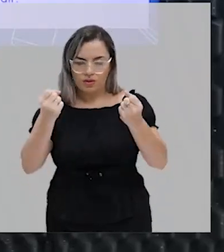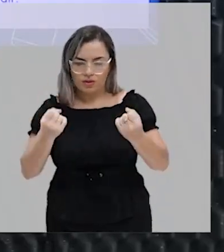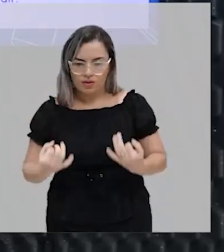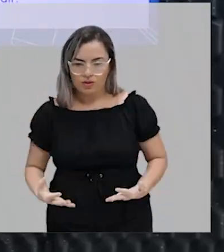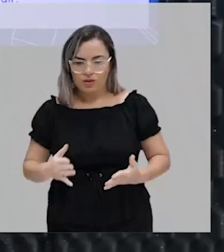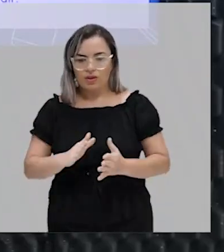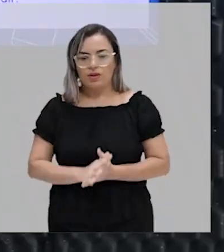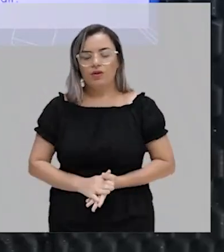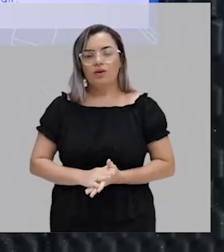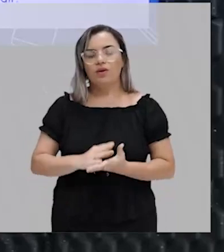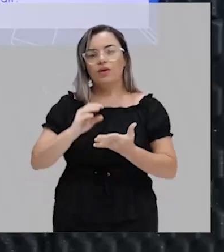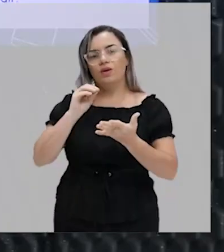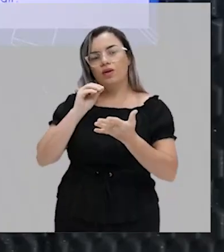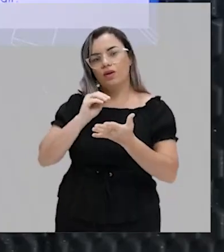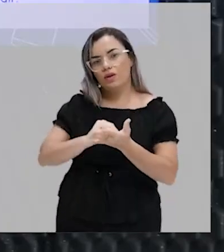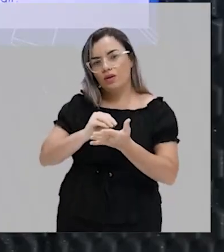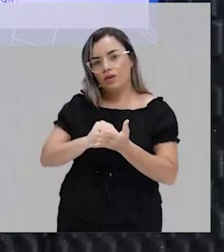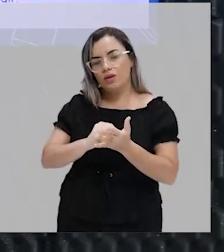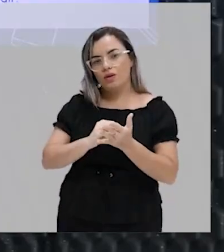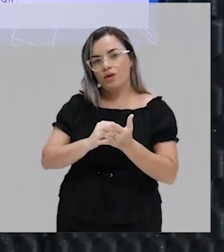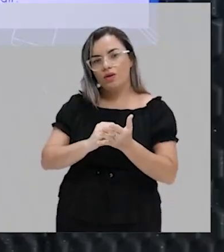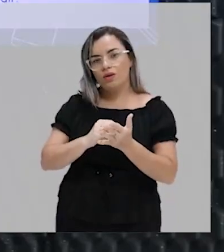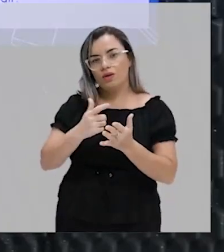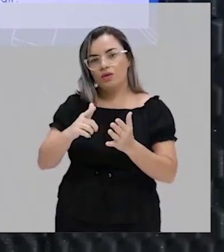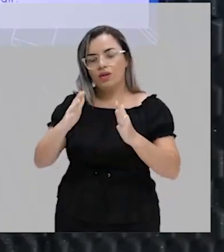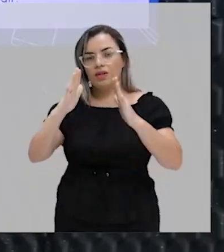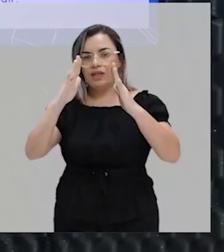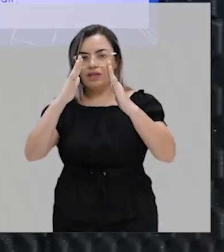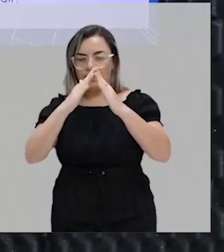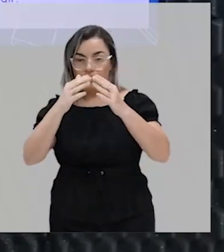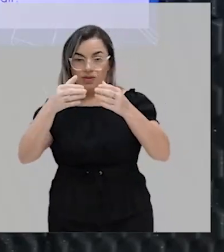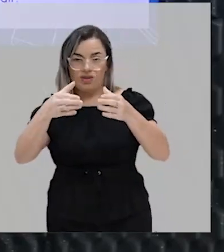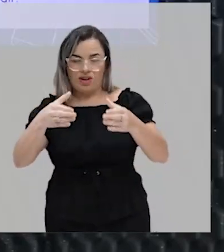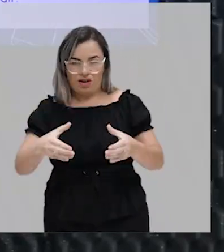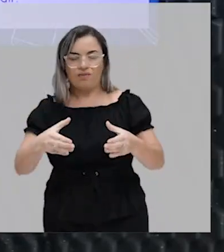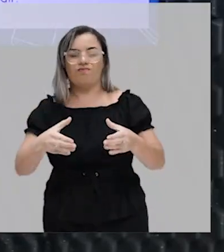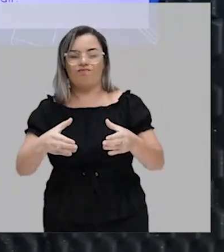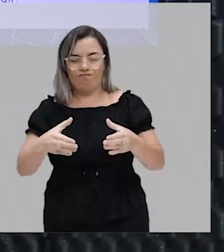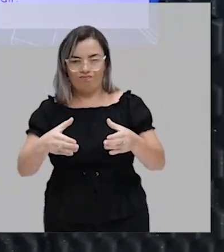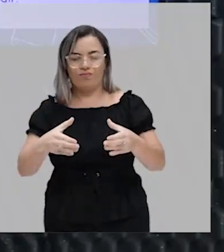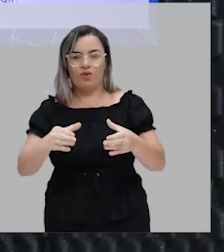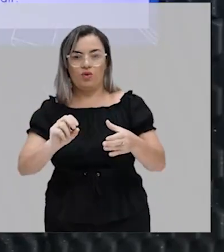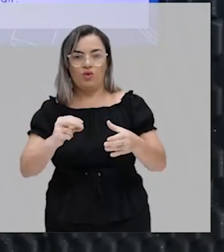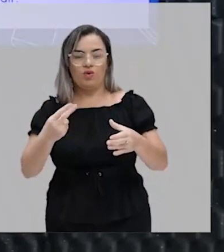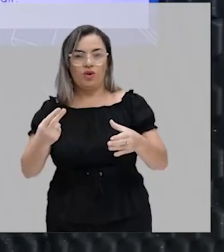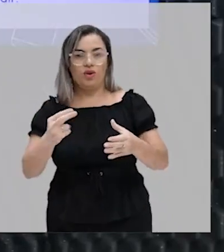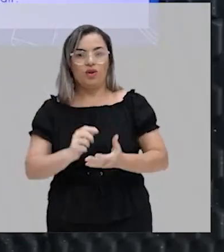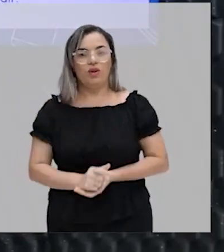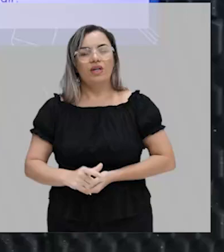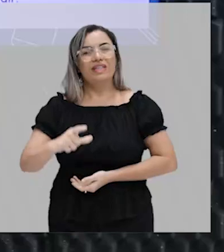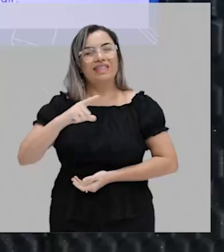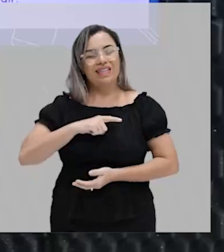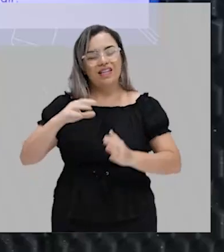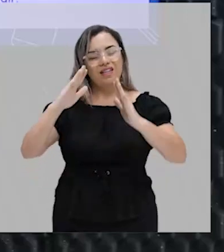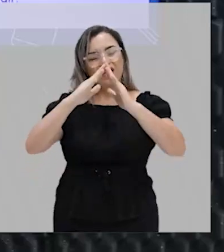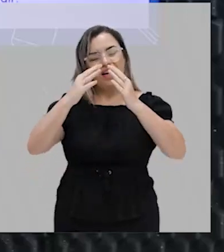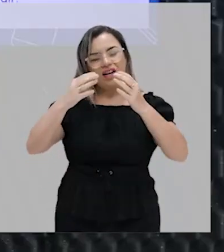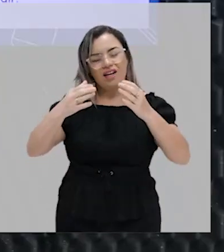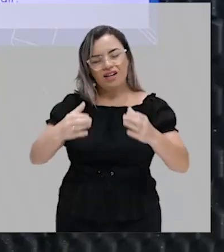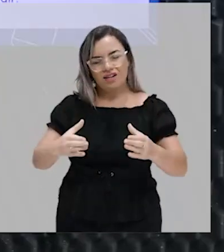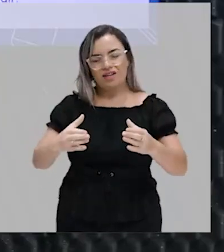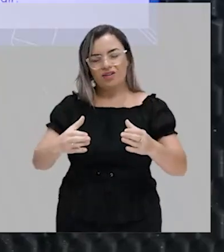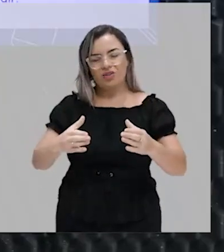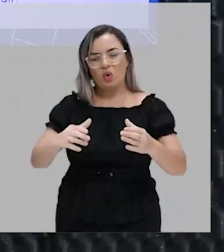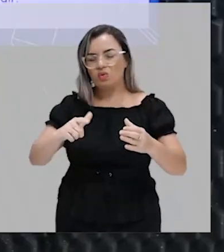Déficit habitacional são pessoas que não possuem casas para morar ou que possuem residência, mas residências